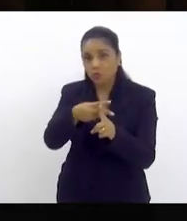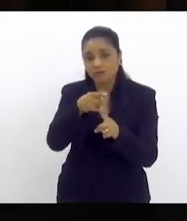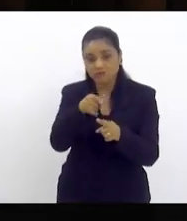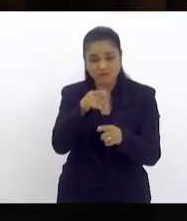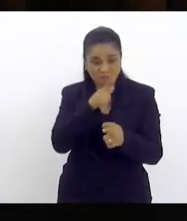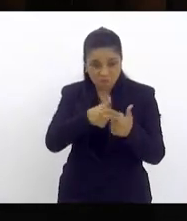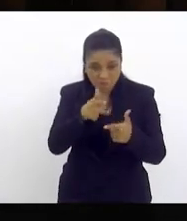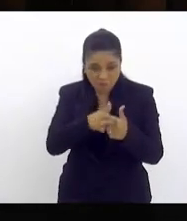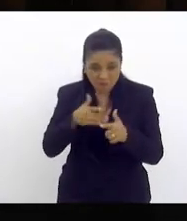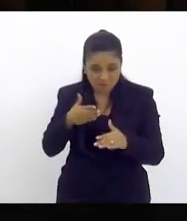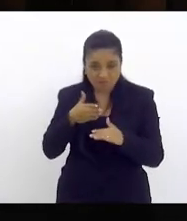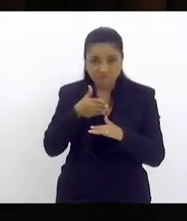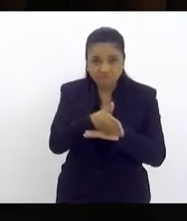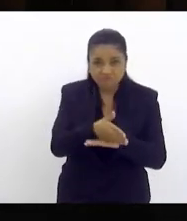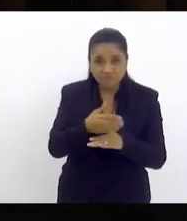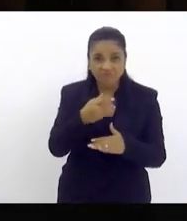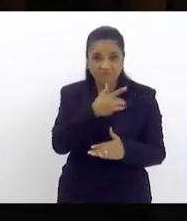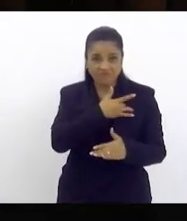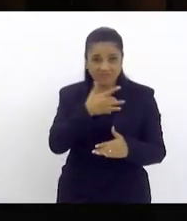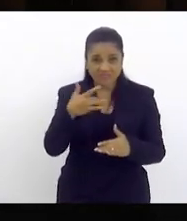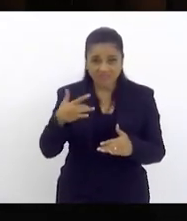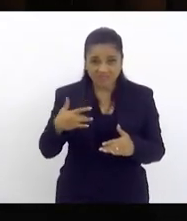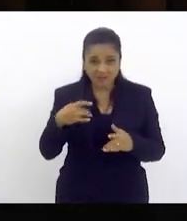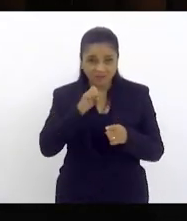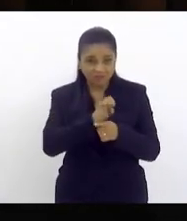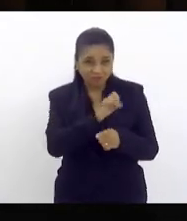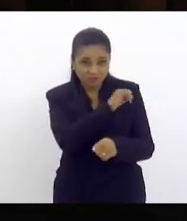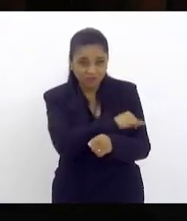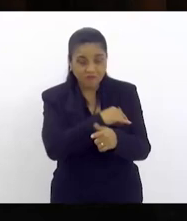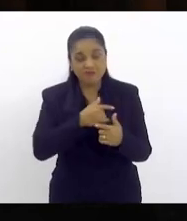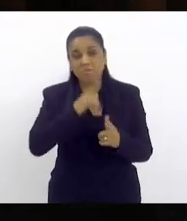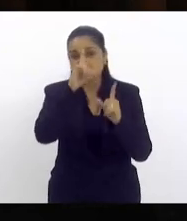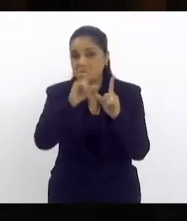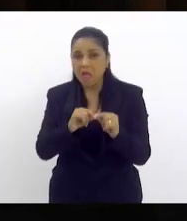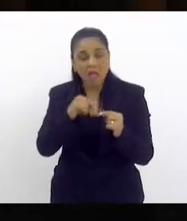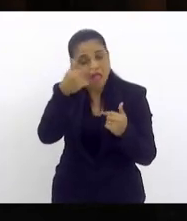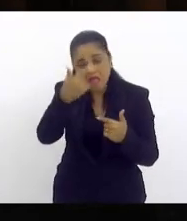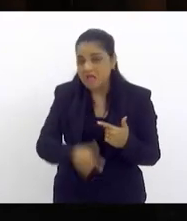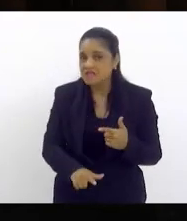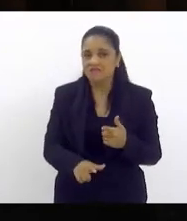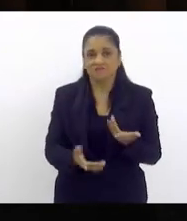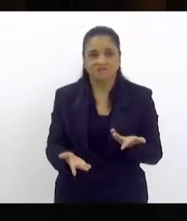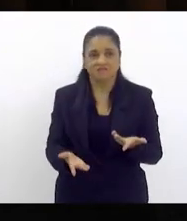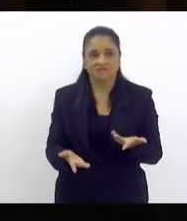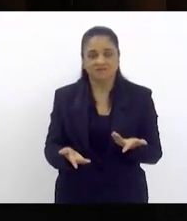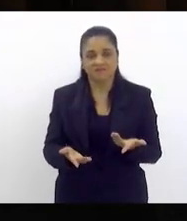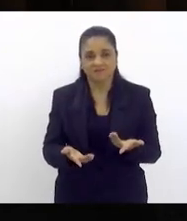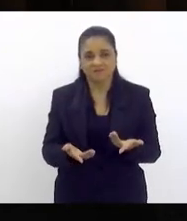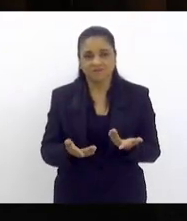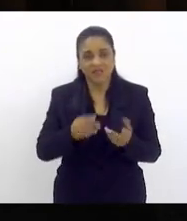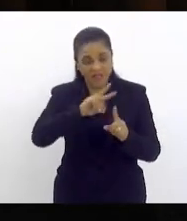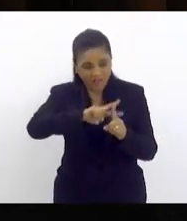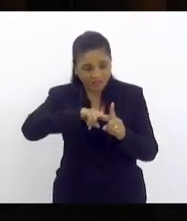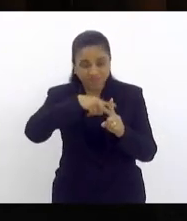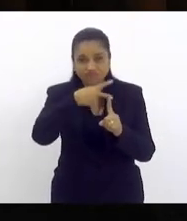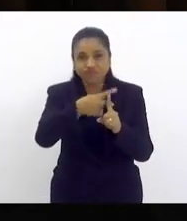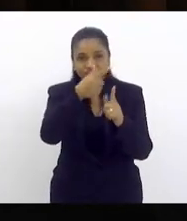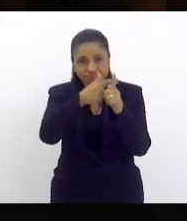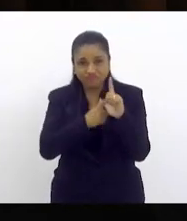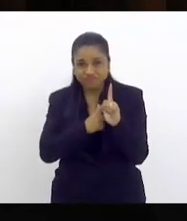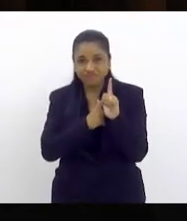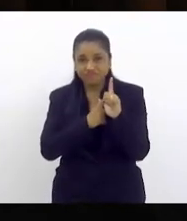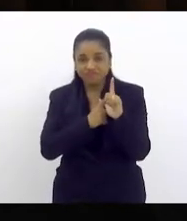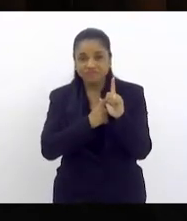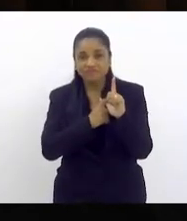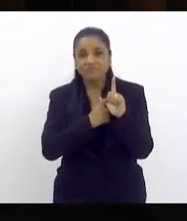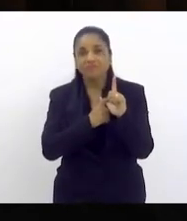saúde no Rio de Janeiro, você terá ainda mais, porque a dívida dobrando